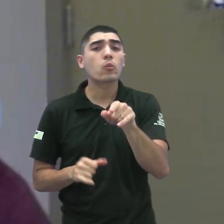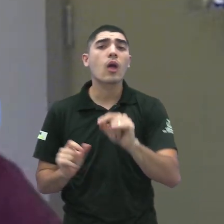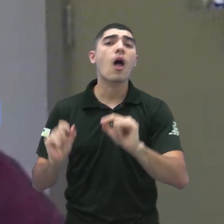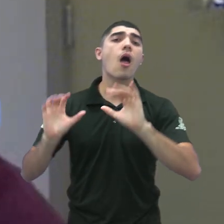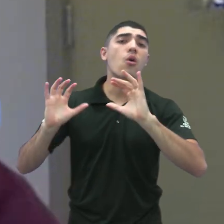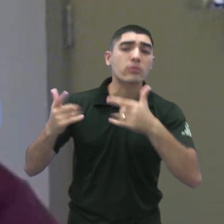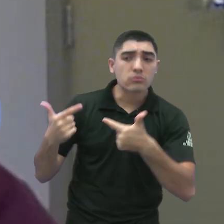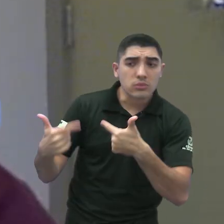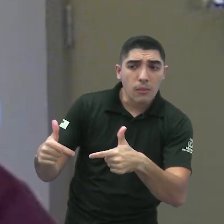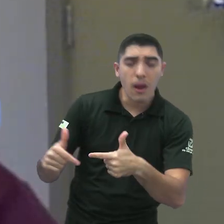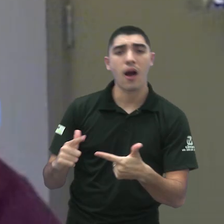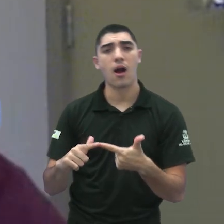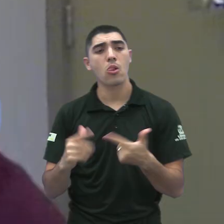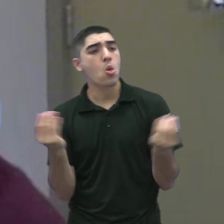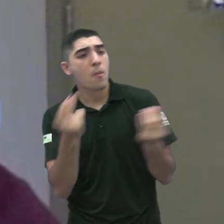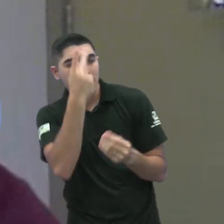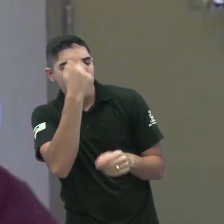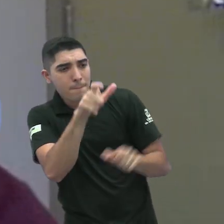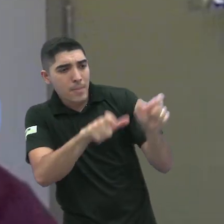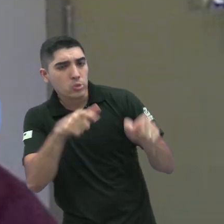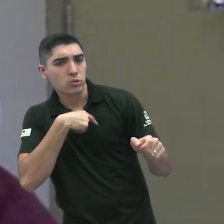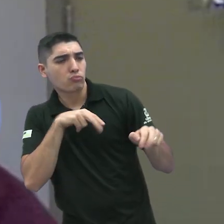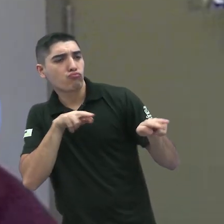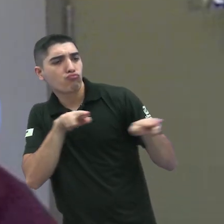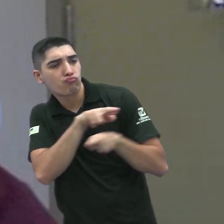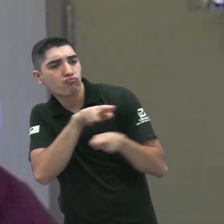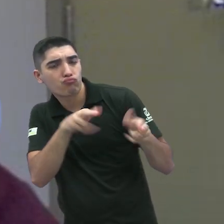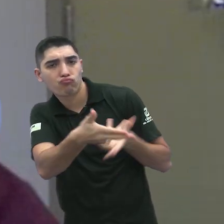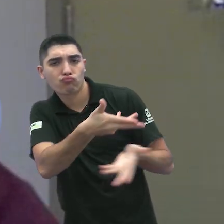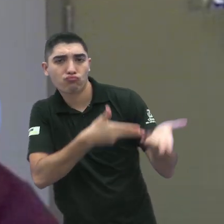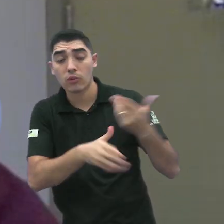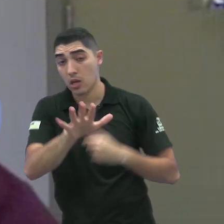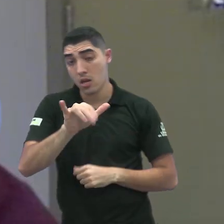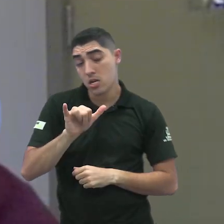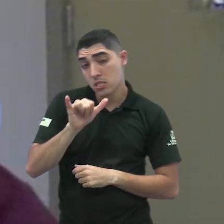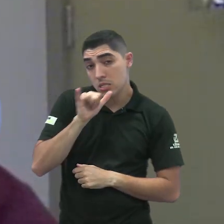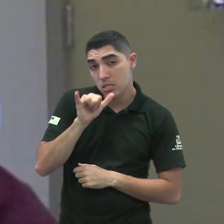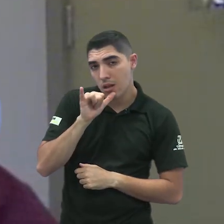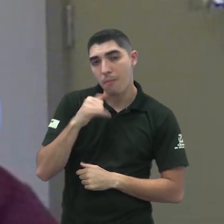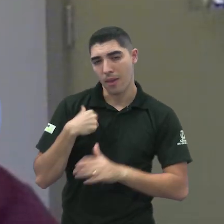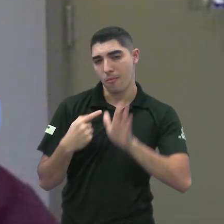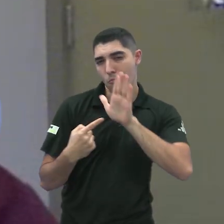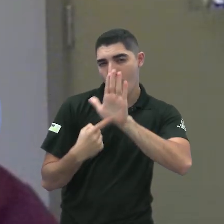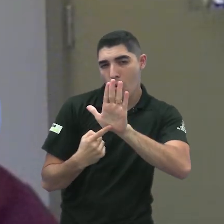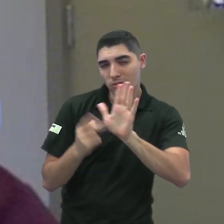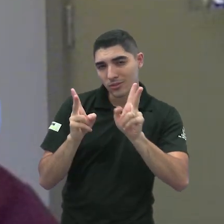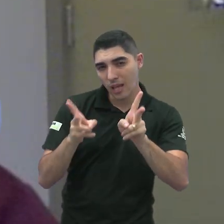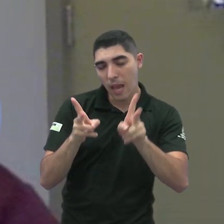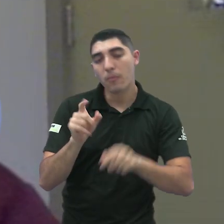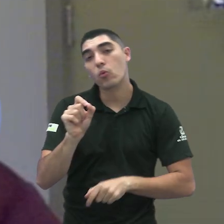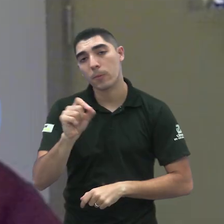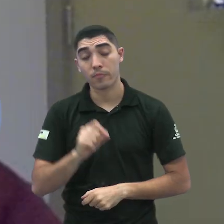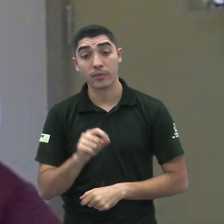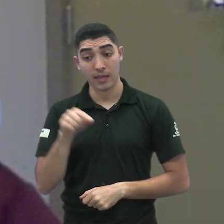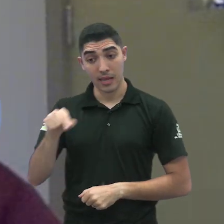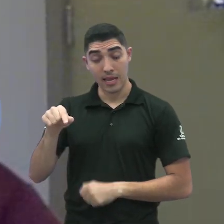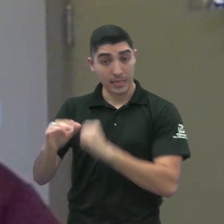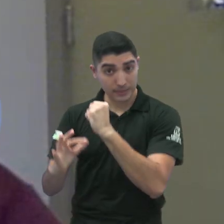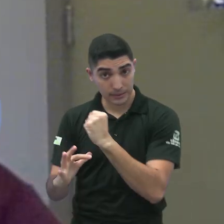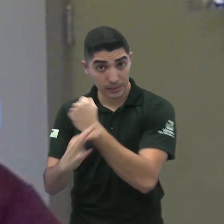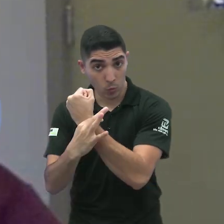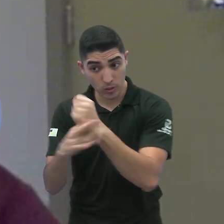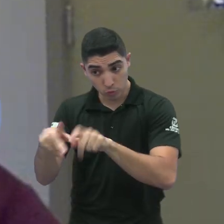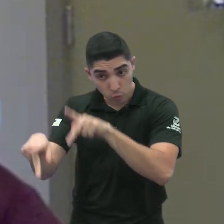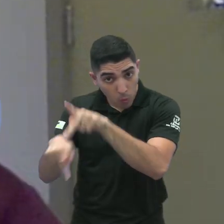no trabalho, como que ele se relaciona com as outras pessoas. Um exemplo que eu gosto de pensar muito é que